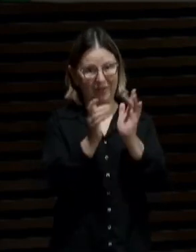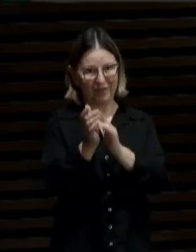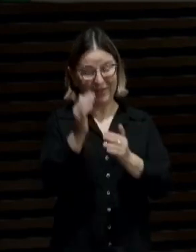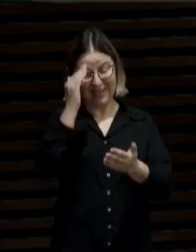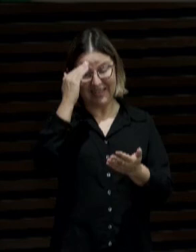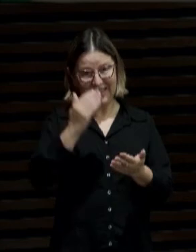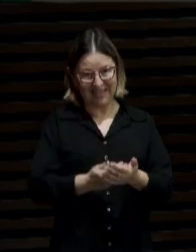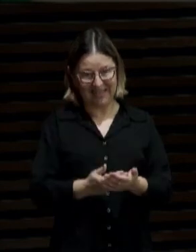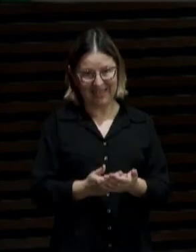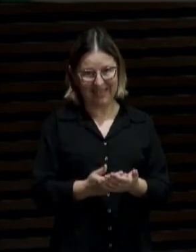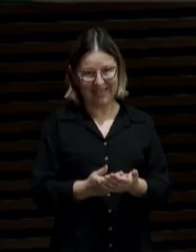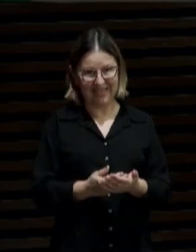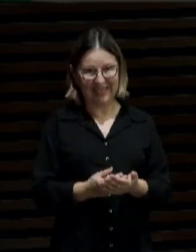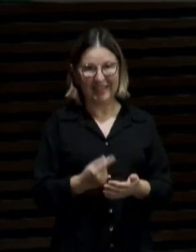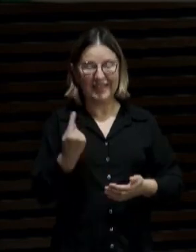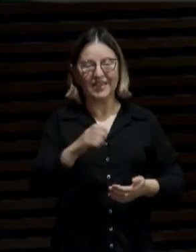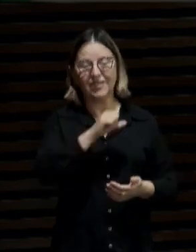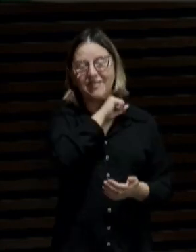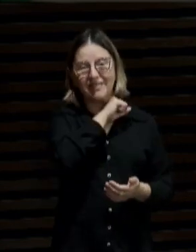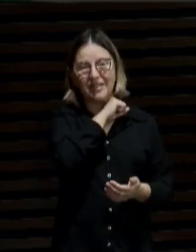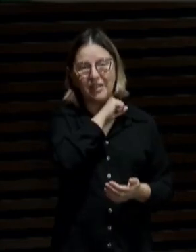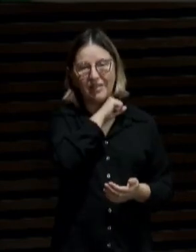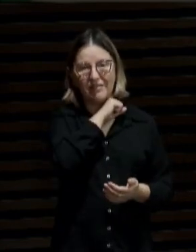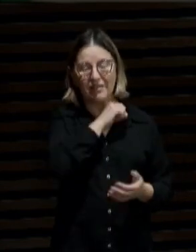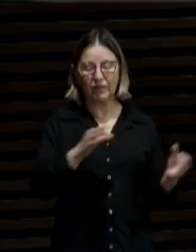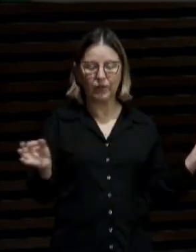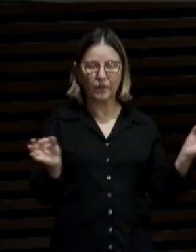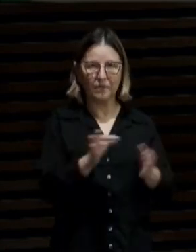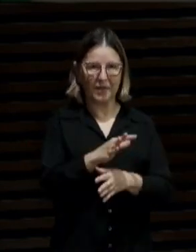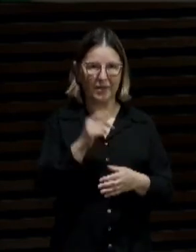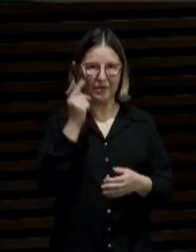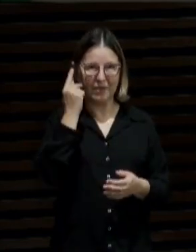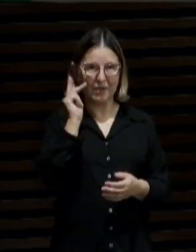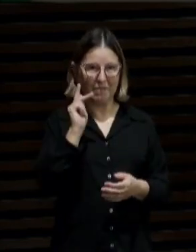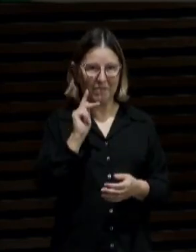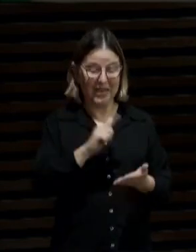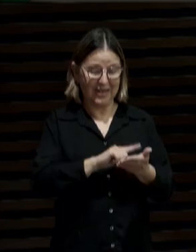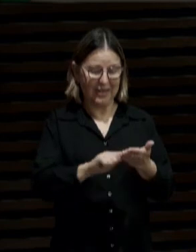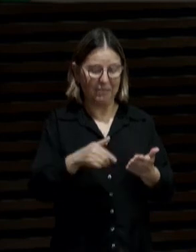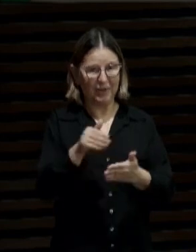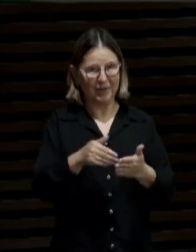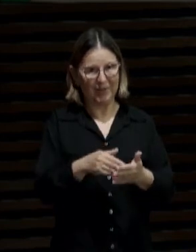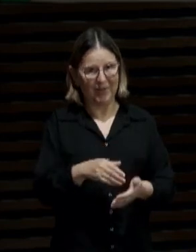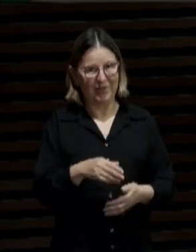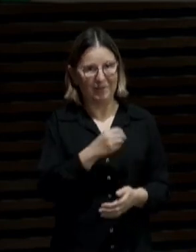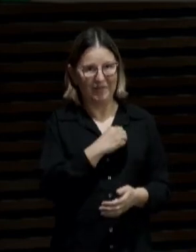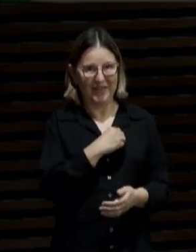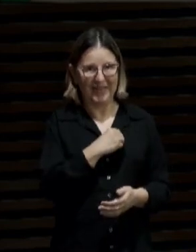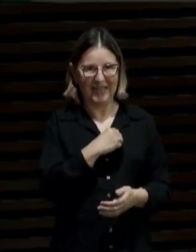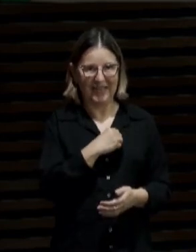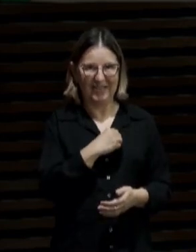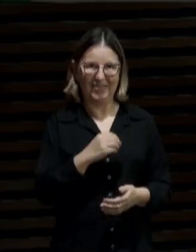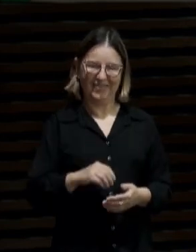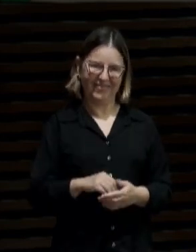morte satisfatória para o limpar de todos os seus pecados. Meus amados, eu só vou fazer uma advertência aqui. A